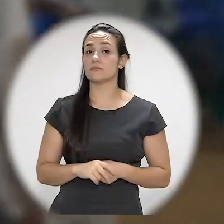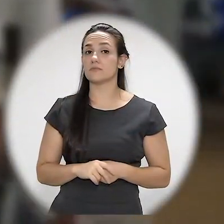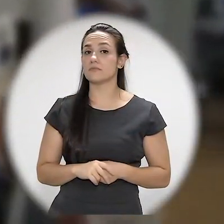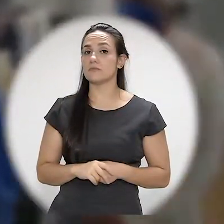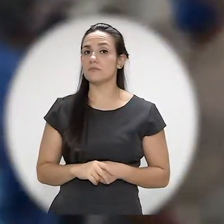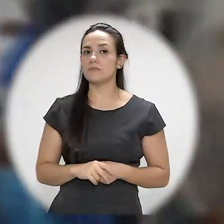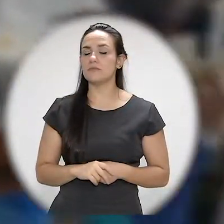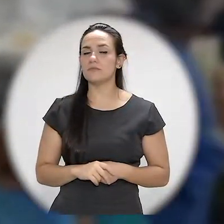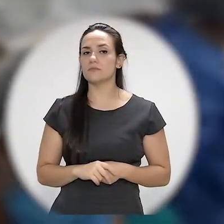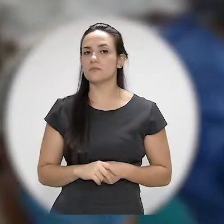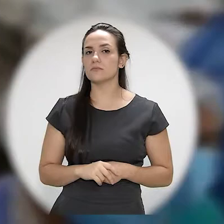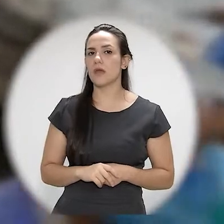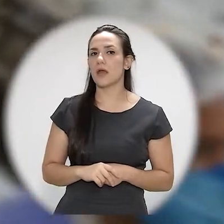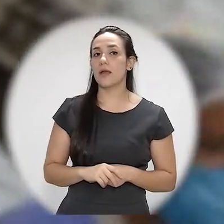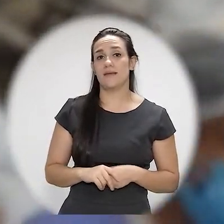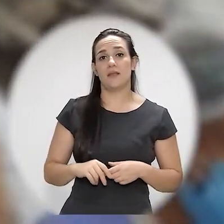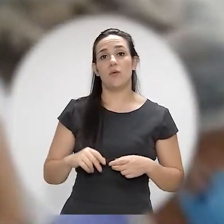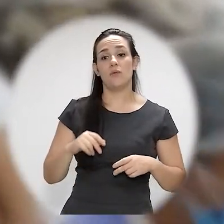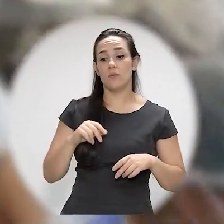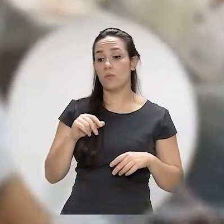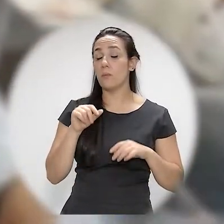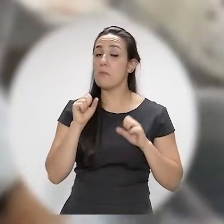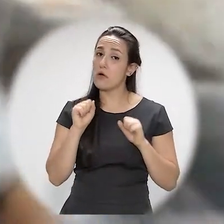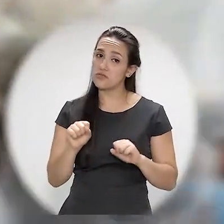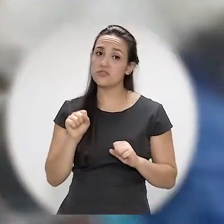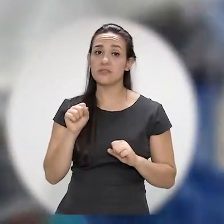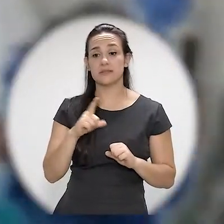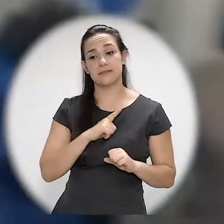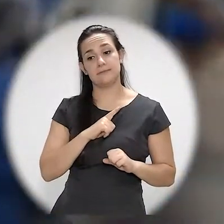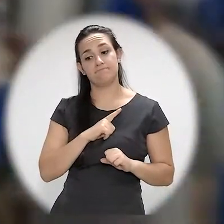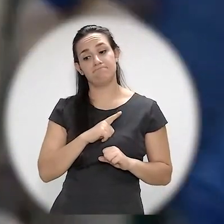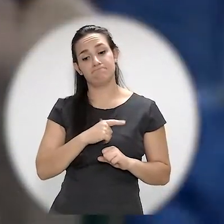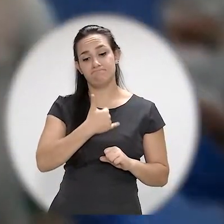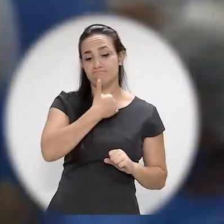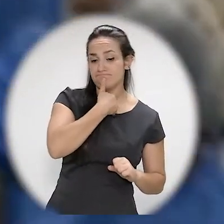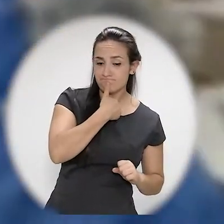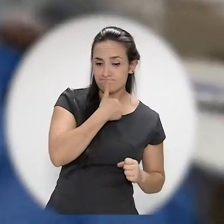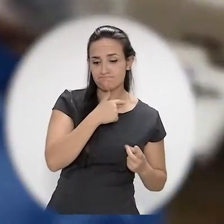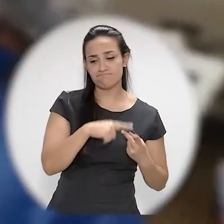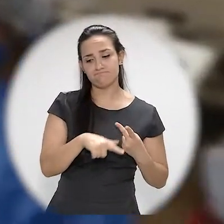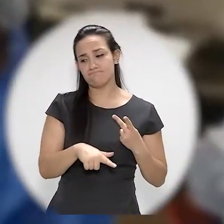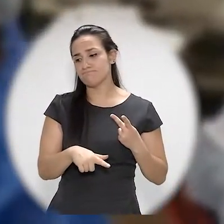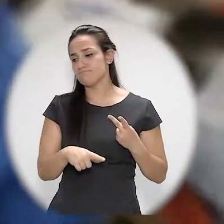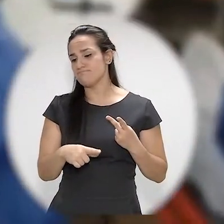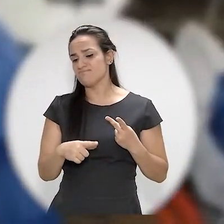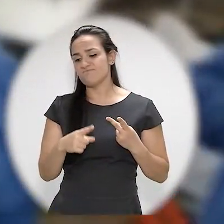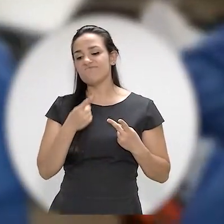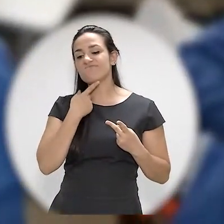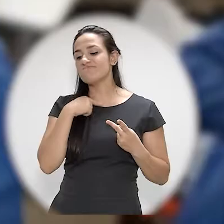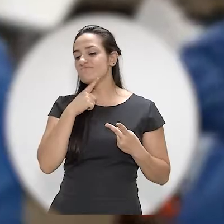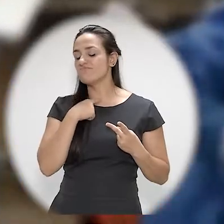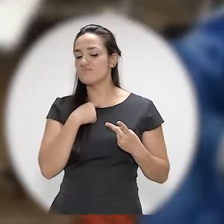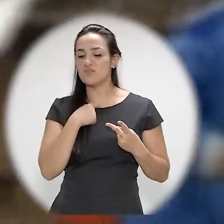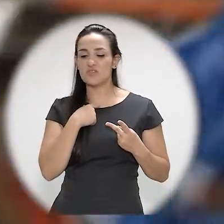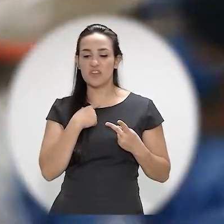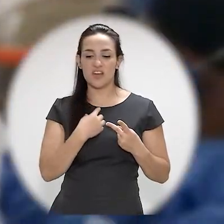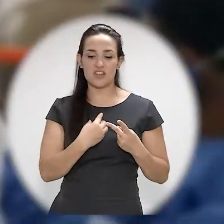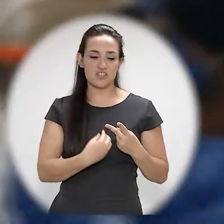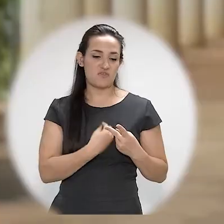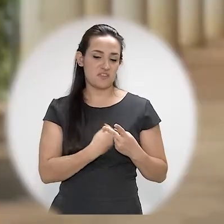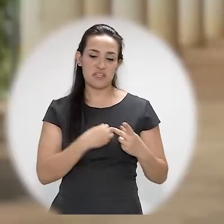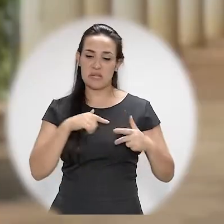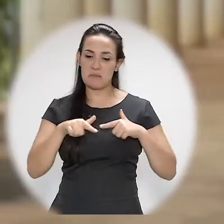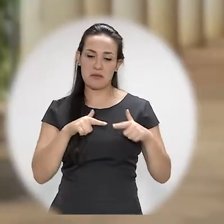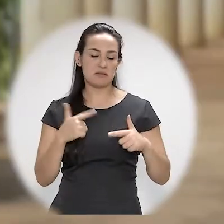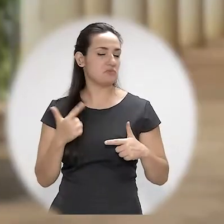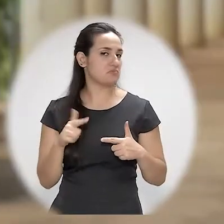Isso tudo leva a um risco maior de desenvolver sintomas de tristeza, sintomas de perda pelo prazer e